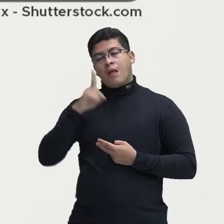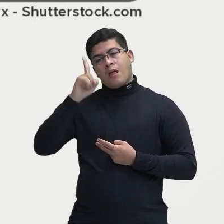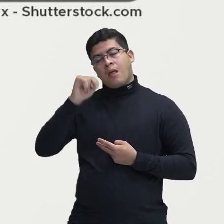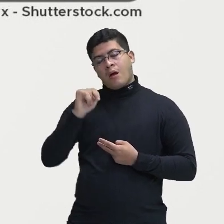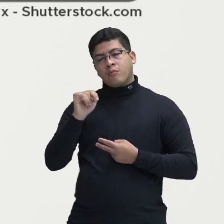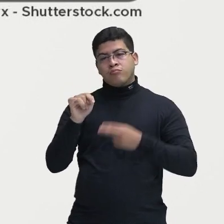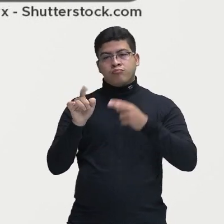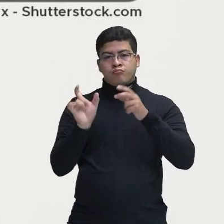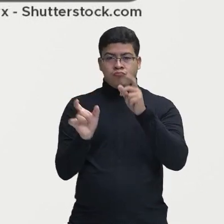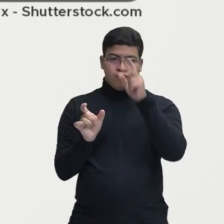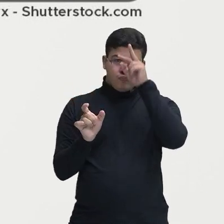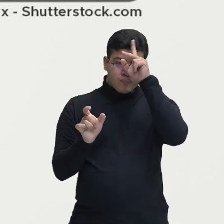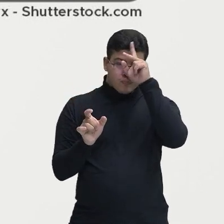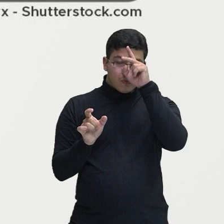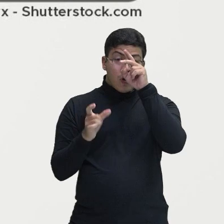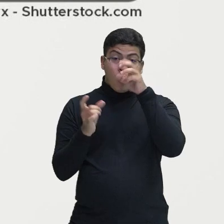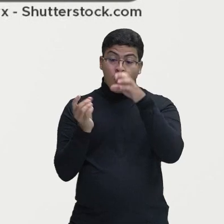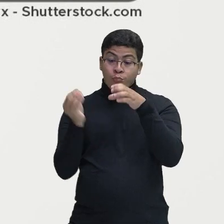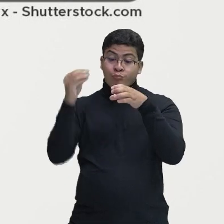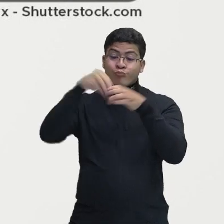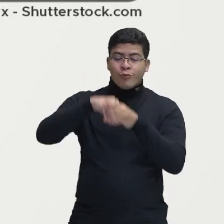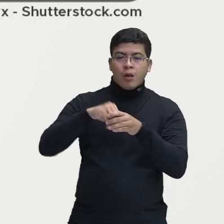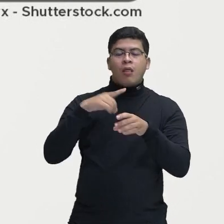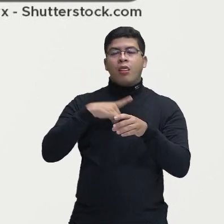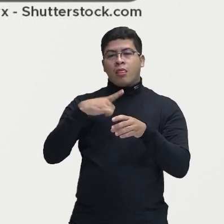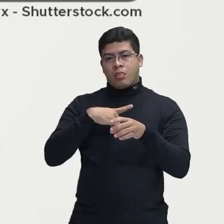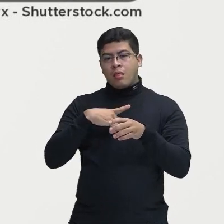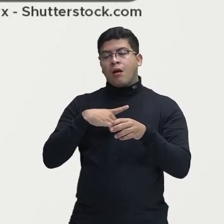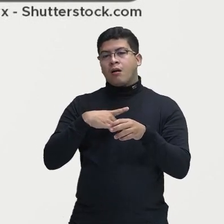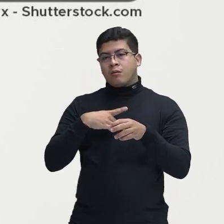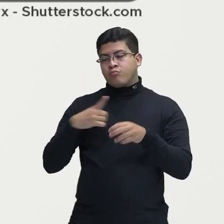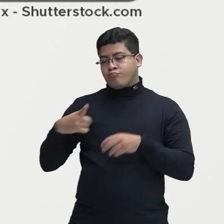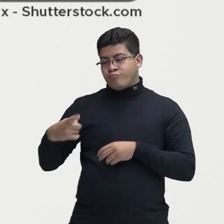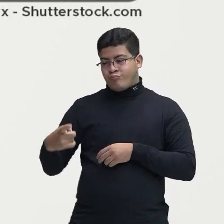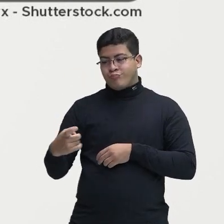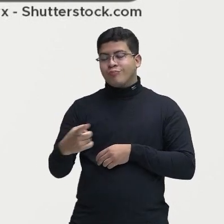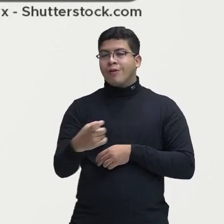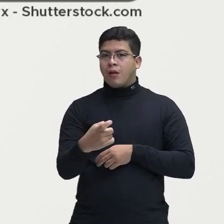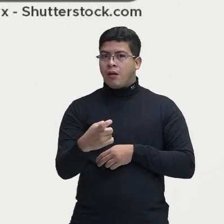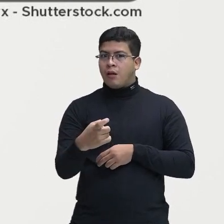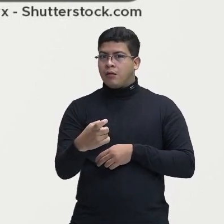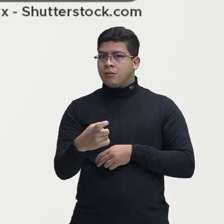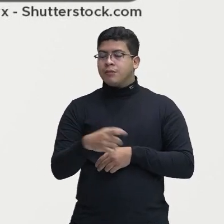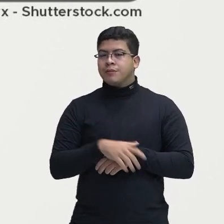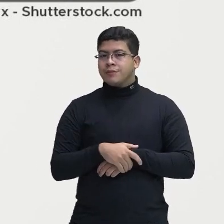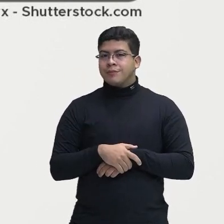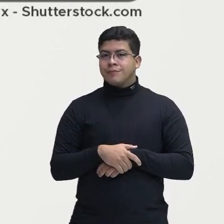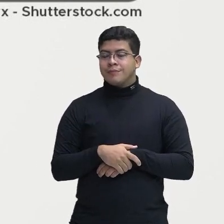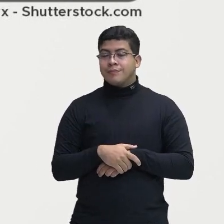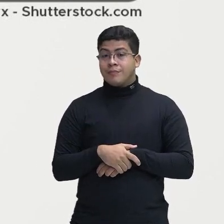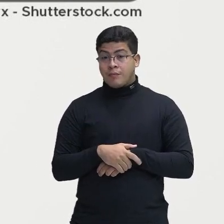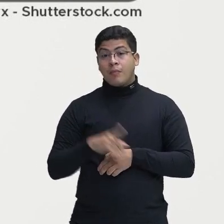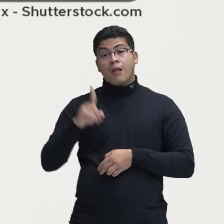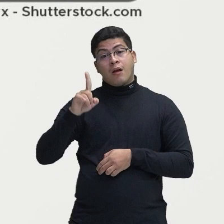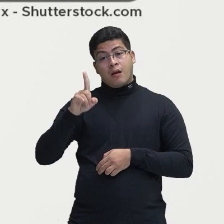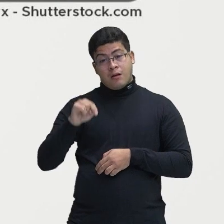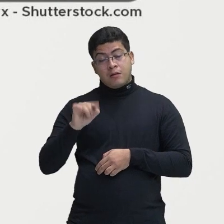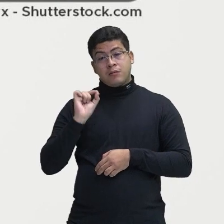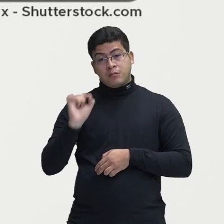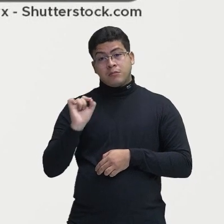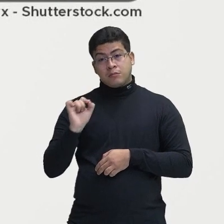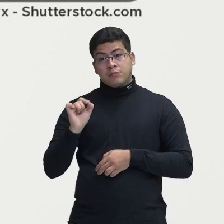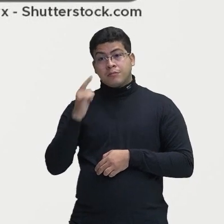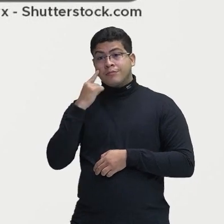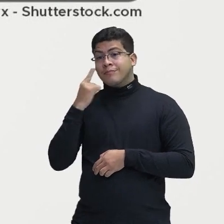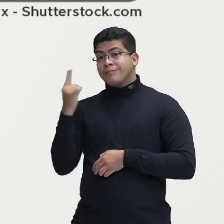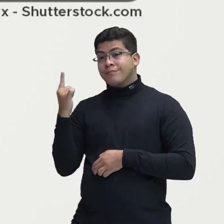vai levar dentro do seu organismo esse protozoário. O agente causador da doença de Chagas